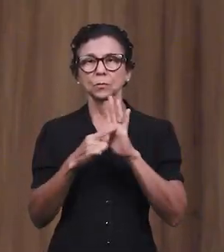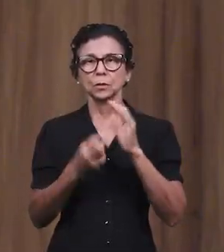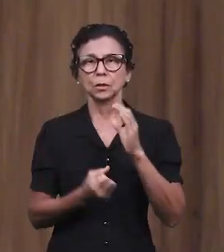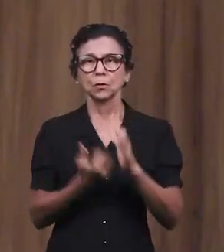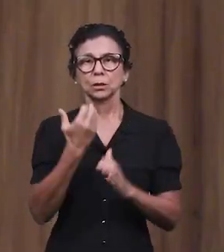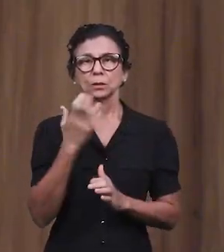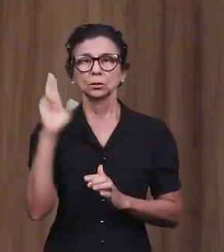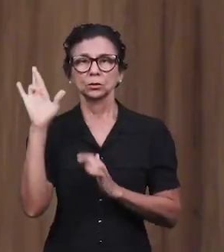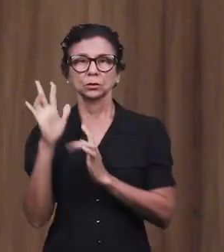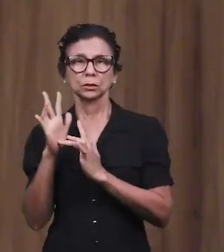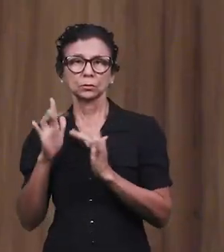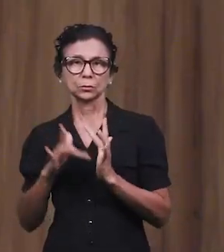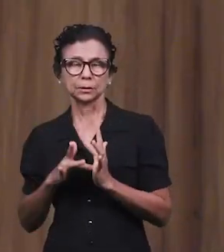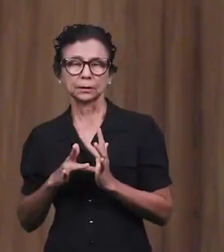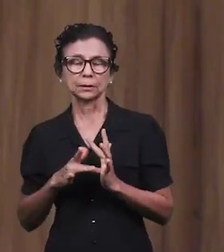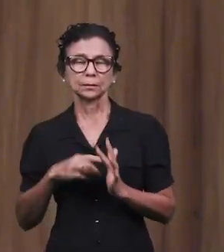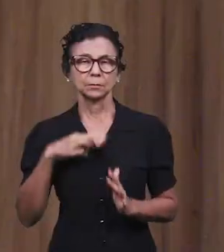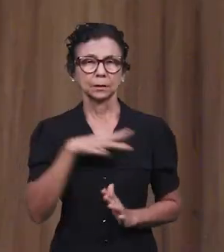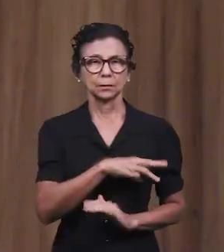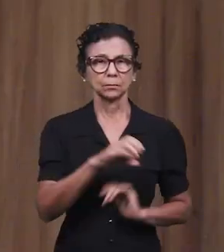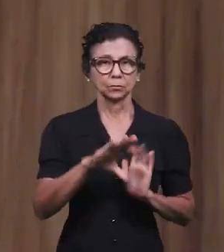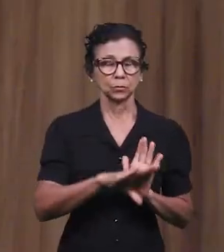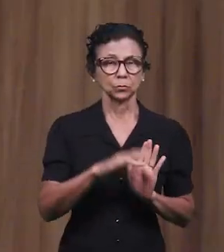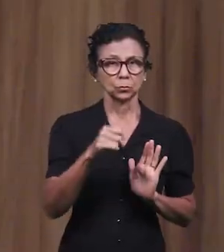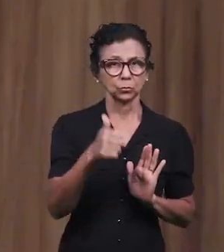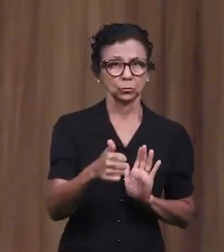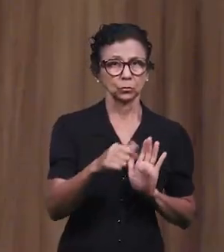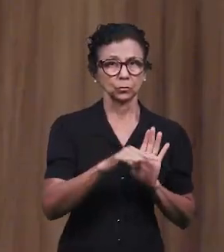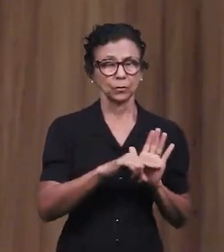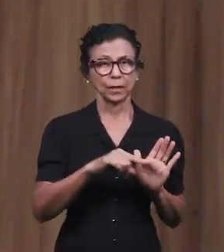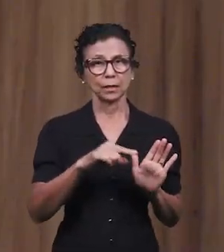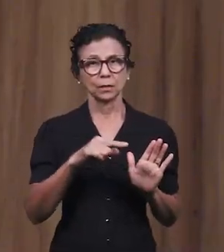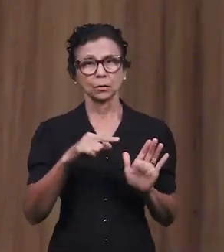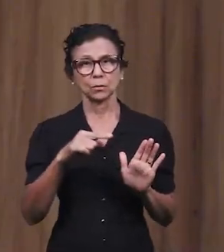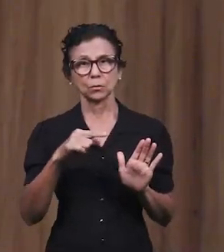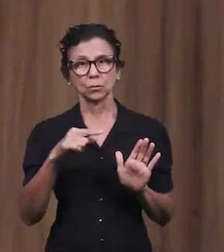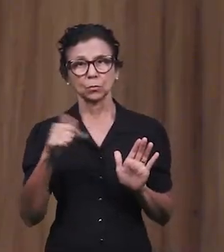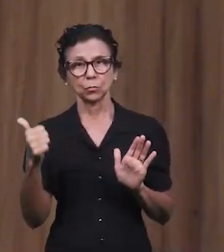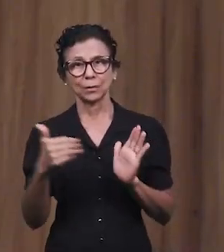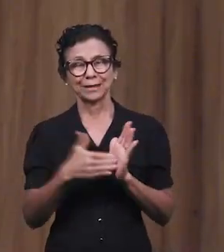Senhor Jesus. Então, em Mateus 1, do